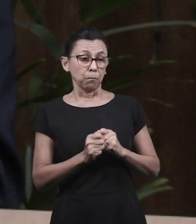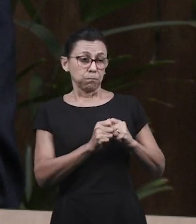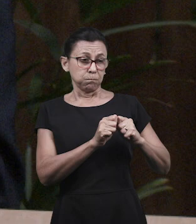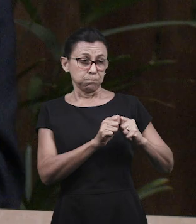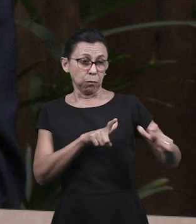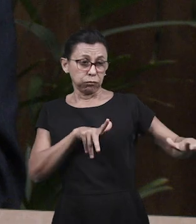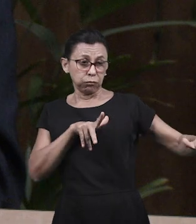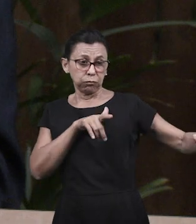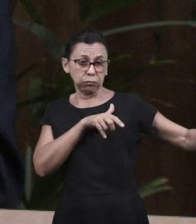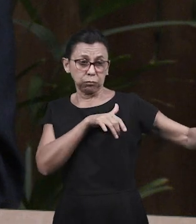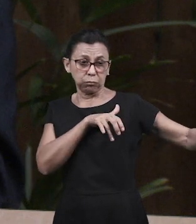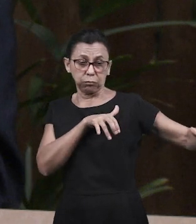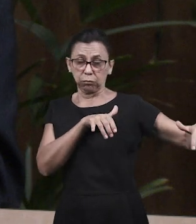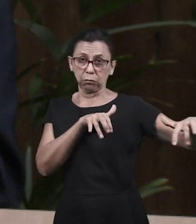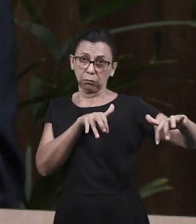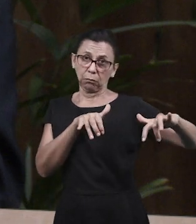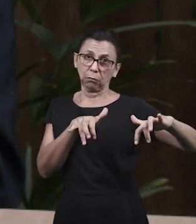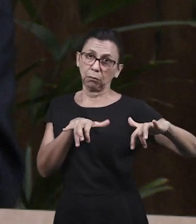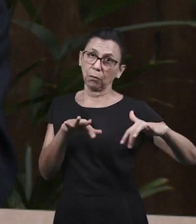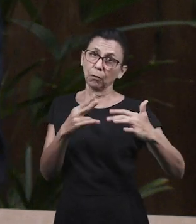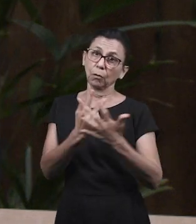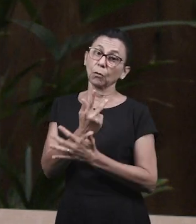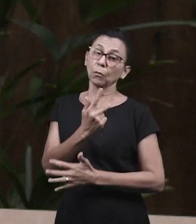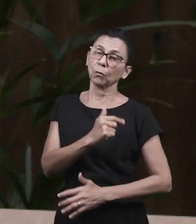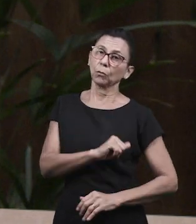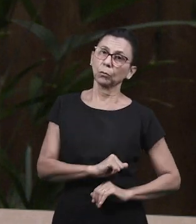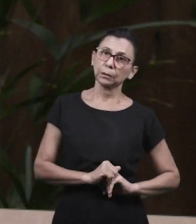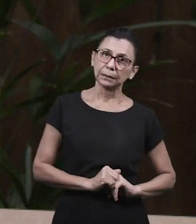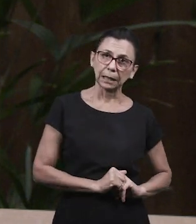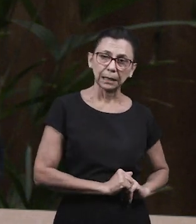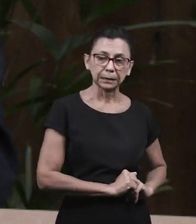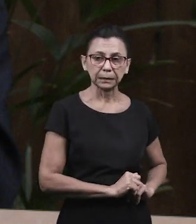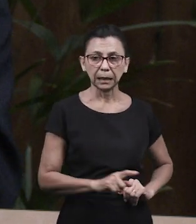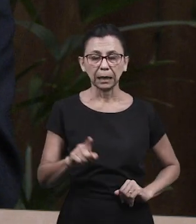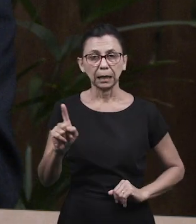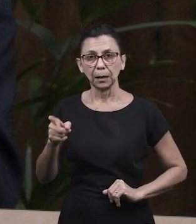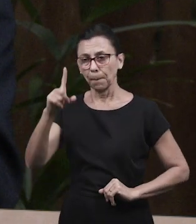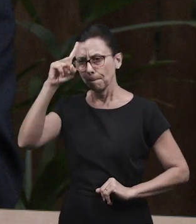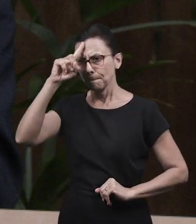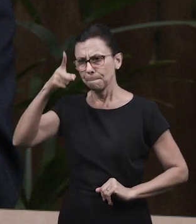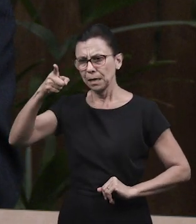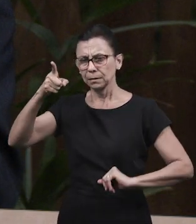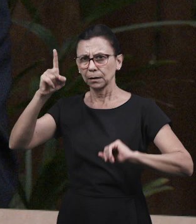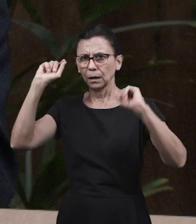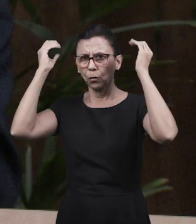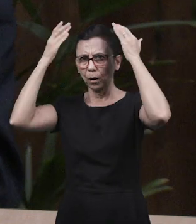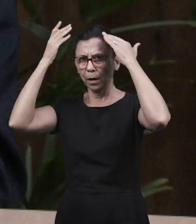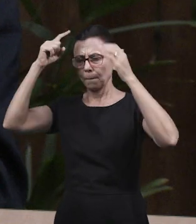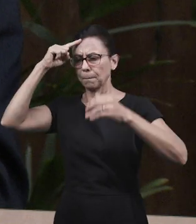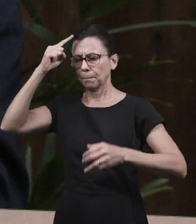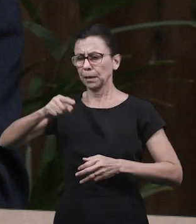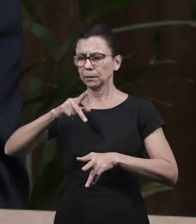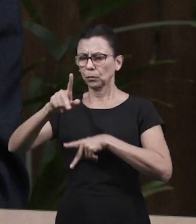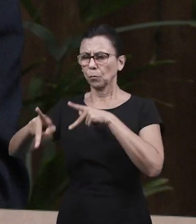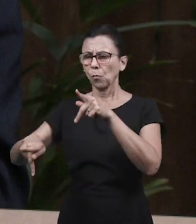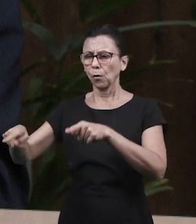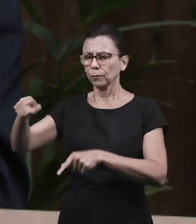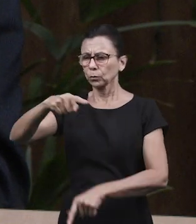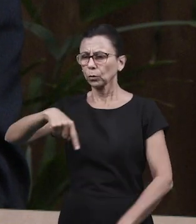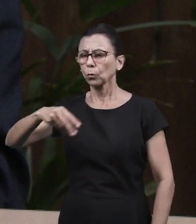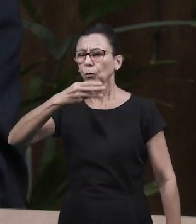aqueles povos. Ele vai convocar um jejum com o povo. Através daquele